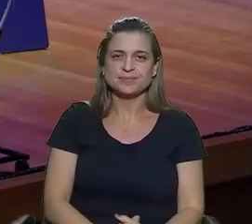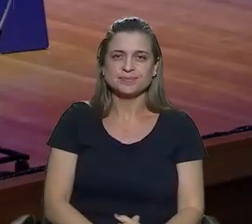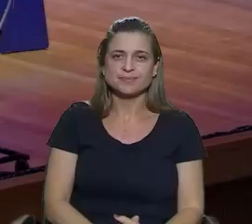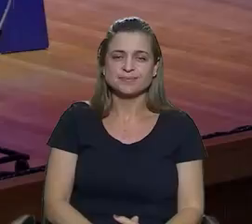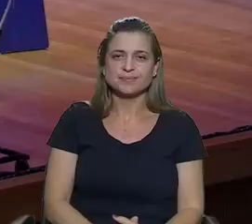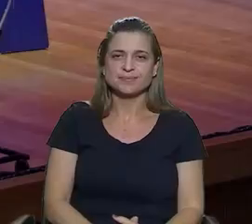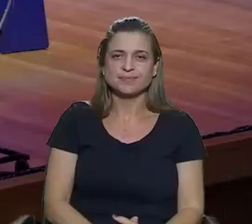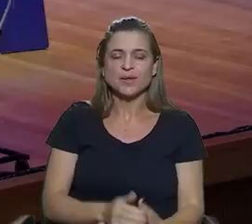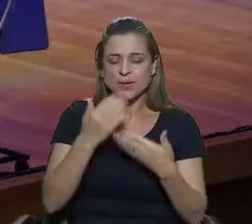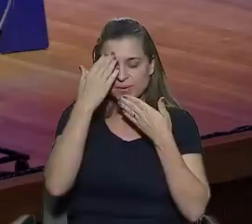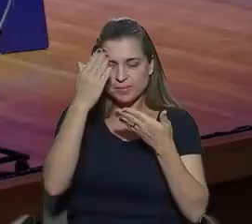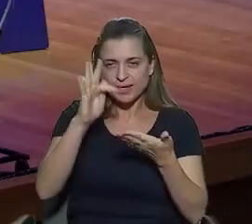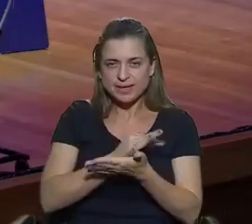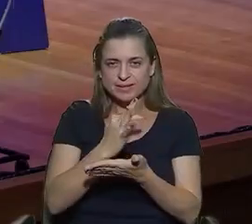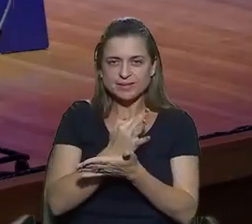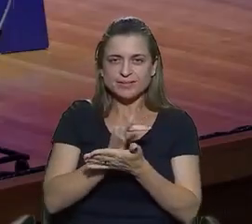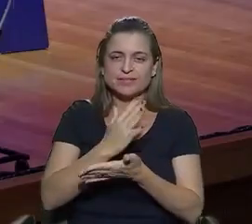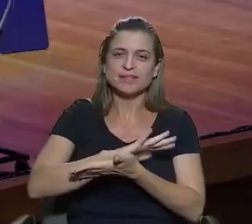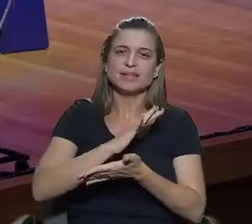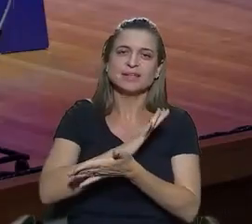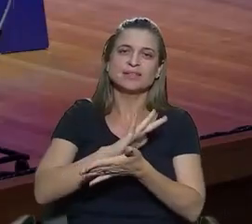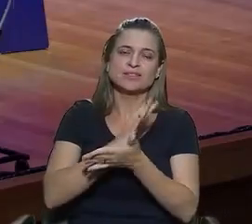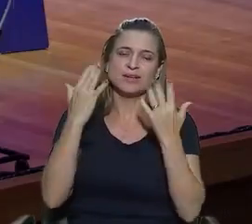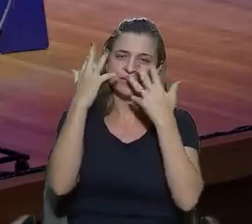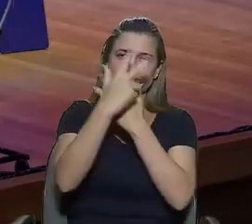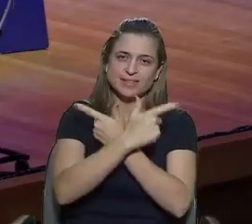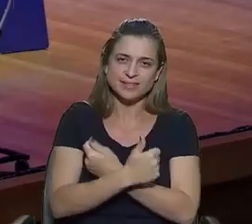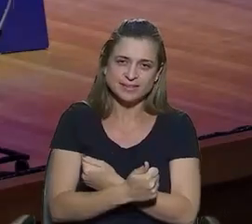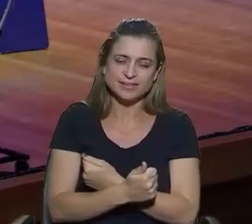Obrigado, Fliaraxá. Obrigada, Fliaraxá. Foi lindo. Mais barulho para